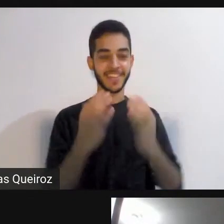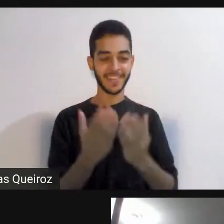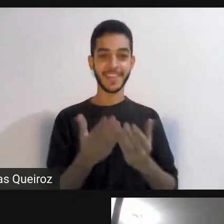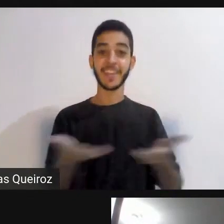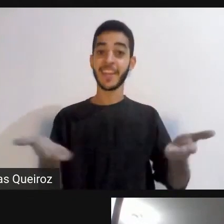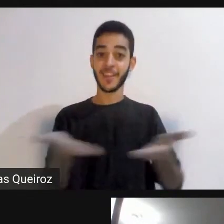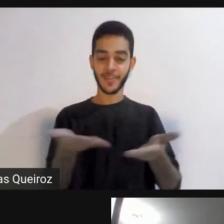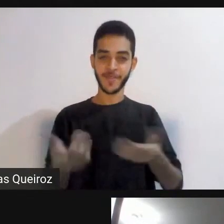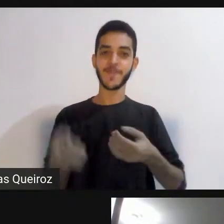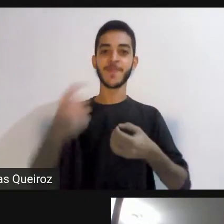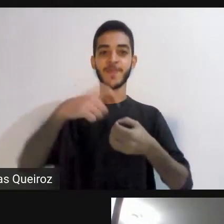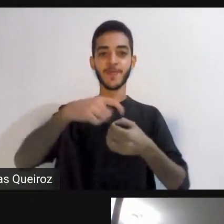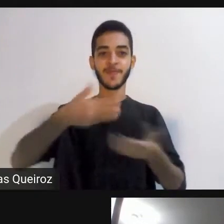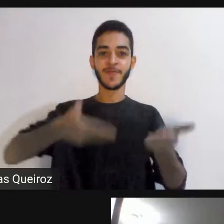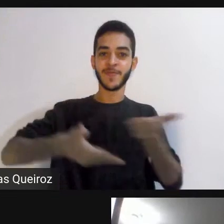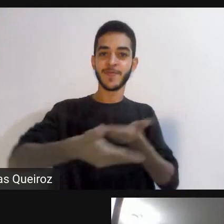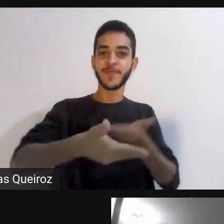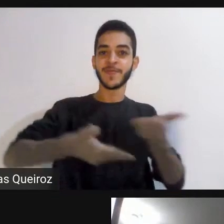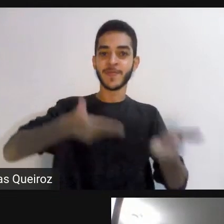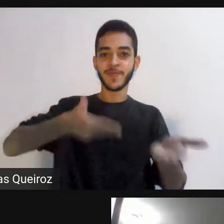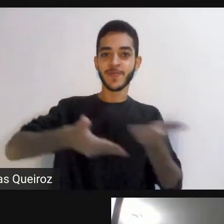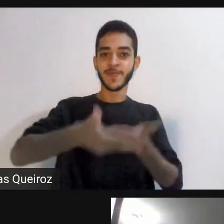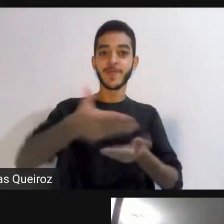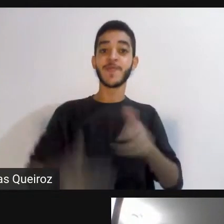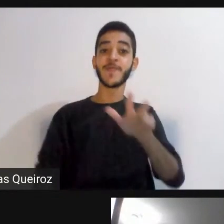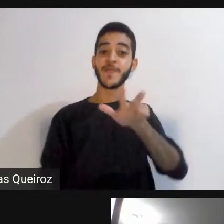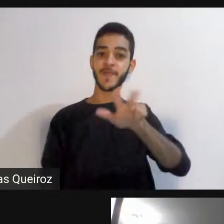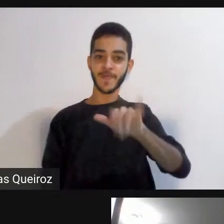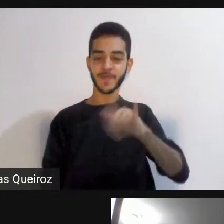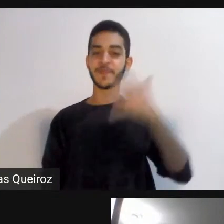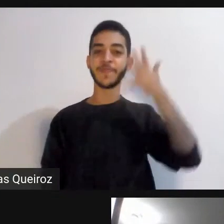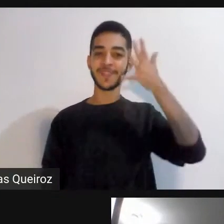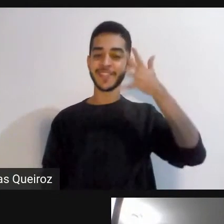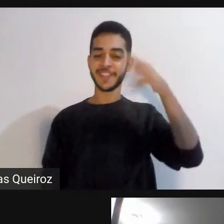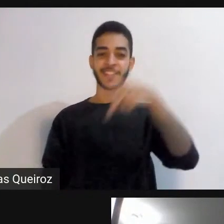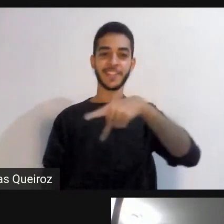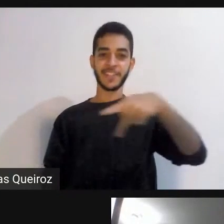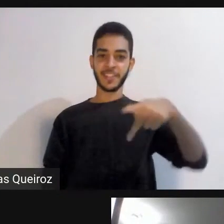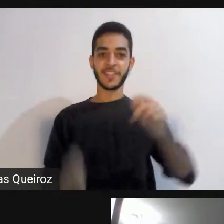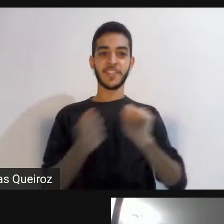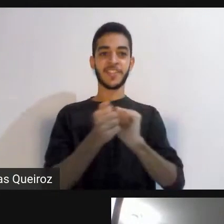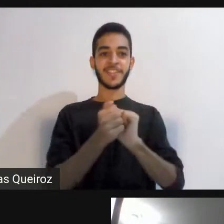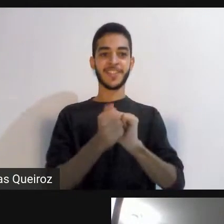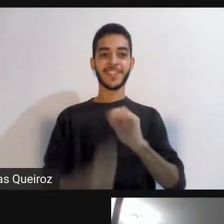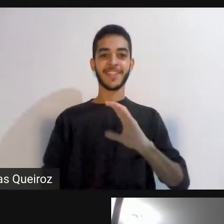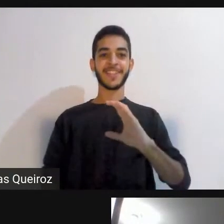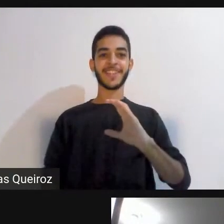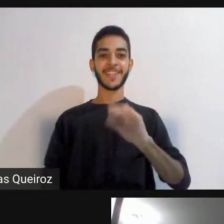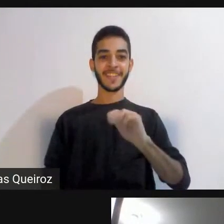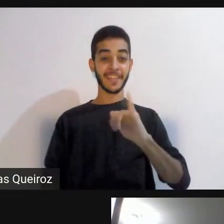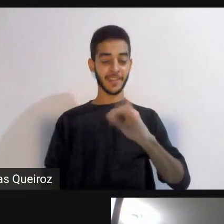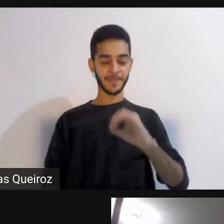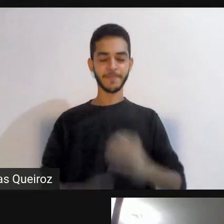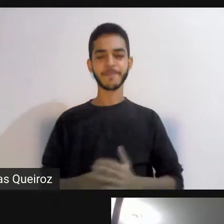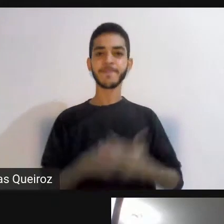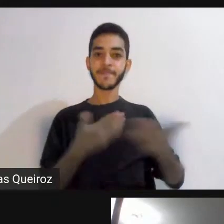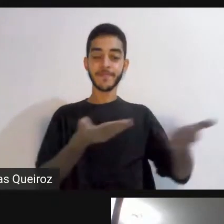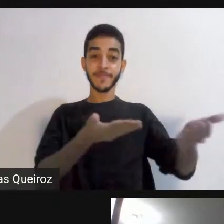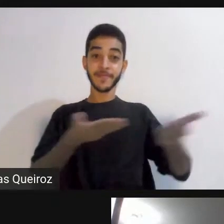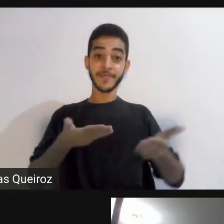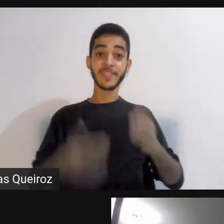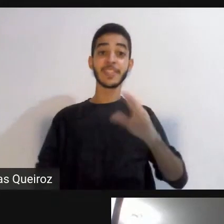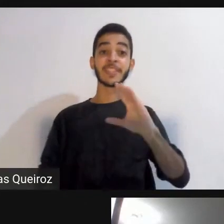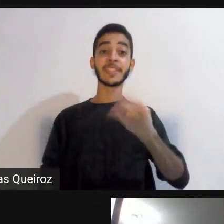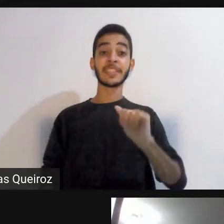para fazer a moderação aqui dessa palestra com o professor Caio. Professor Carlos, bem-vindo mais